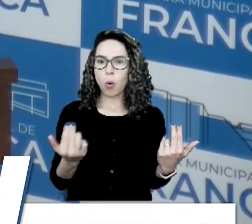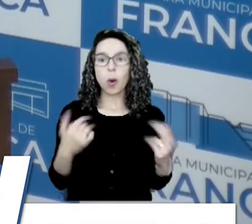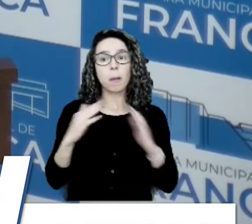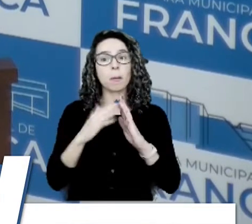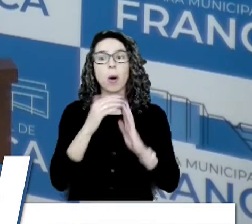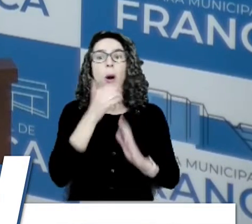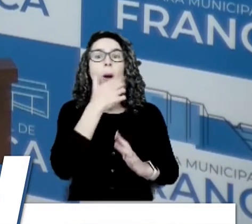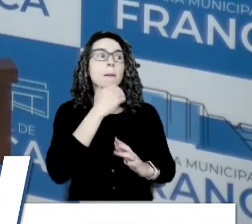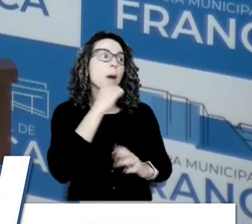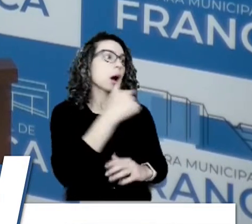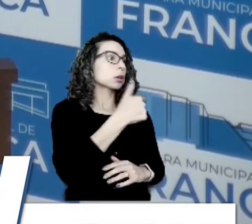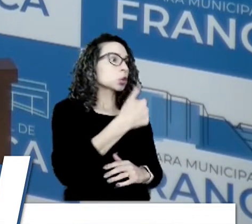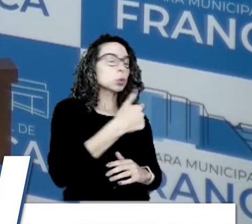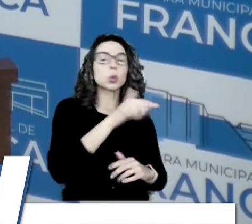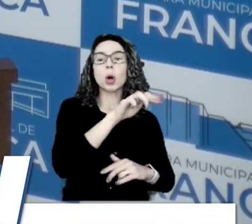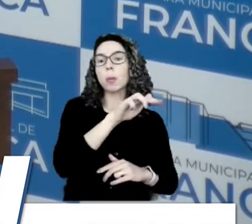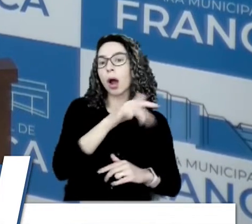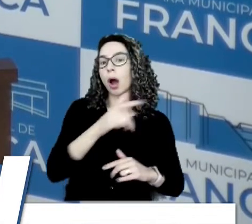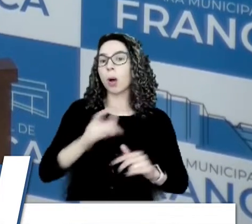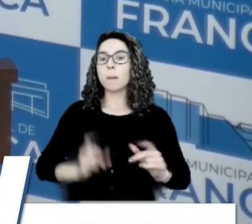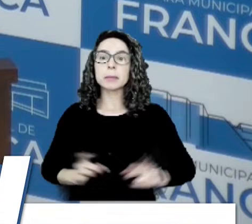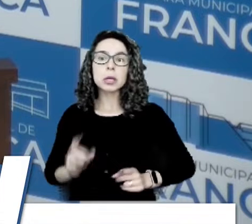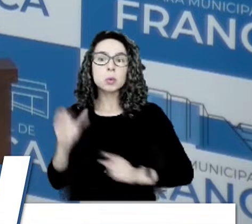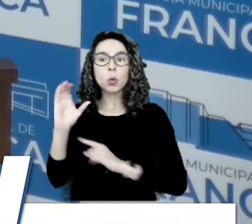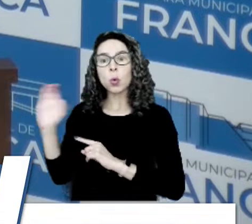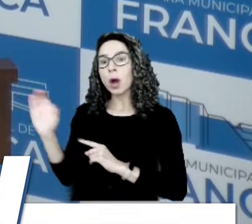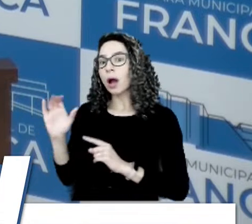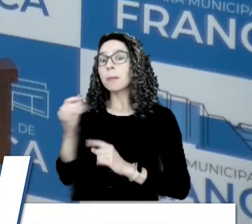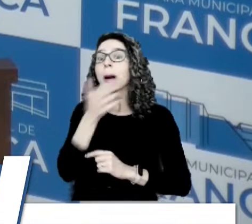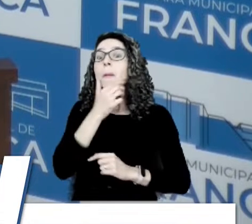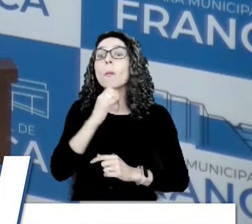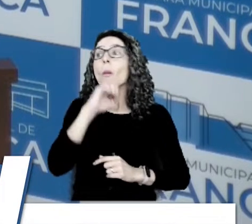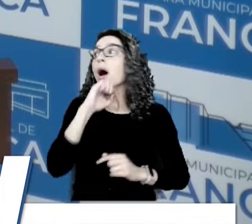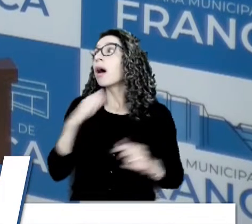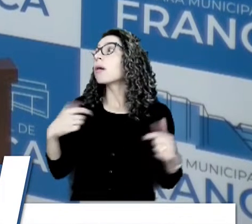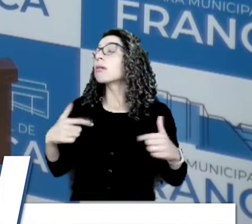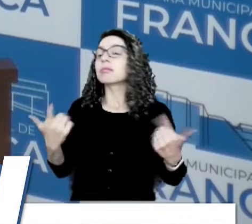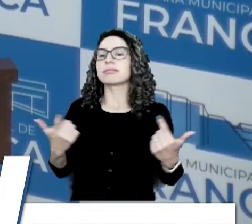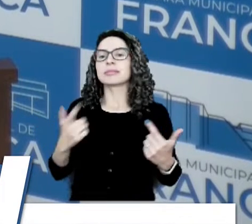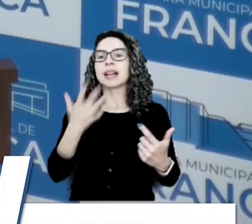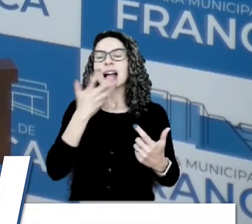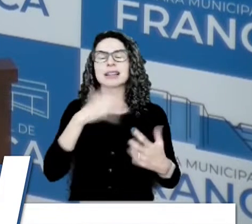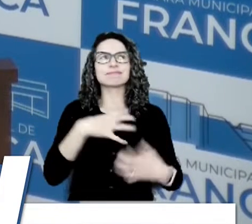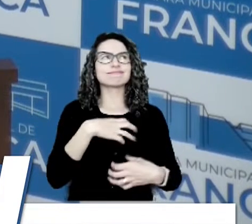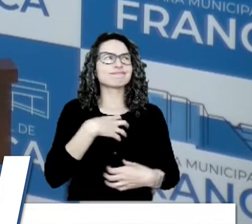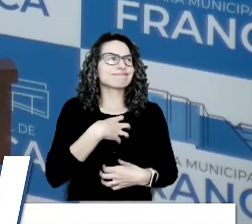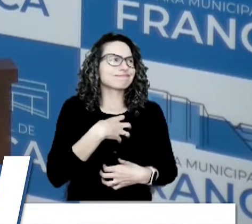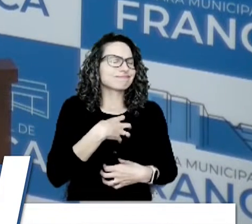com o irmão, com o primo, com o cunhado e não mora com o pai. Então, é frustrante para a criança você fazer o Dia